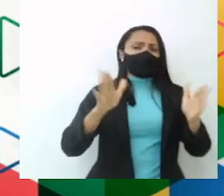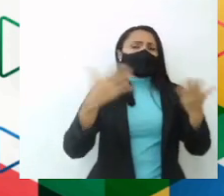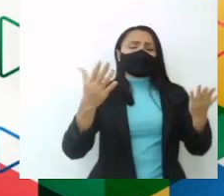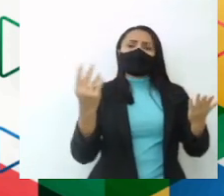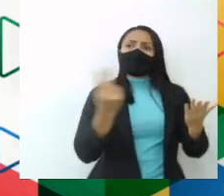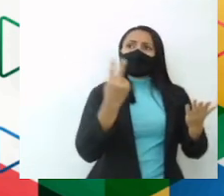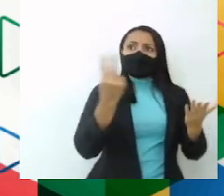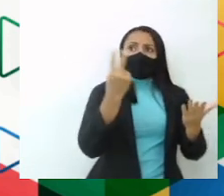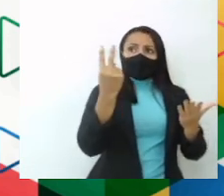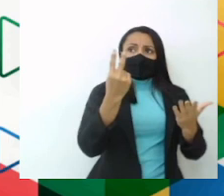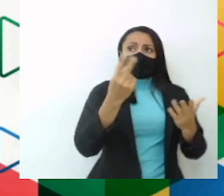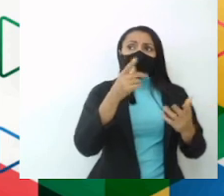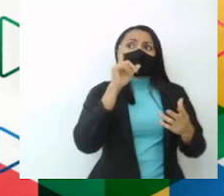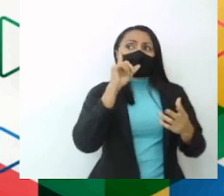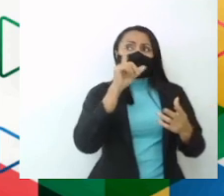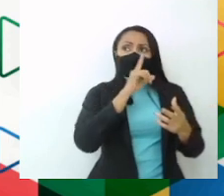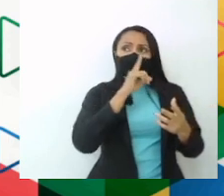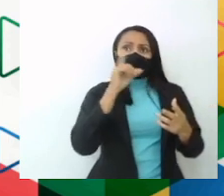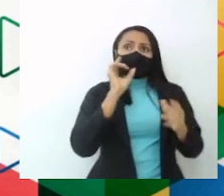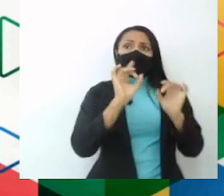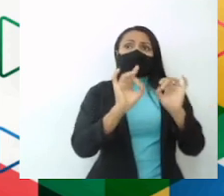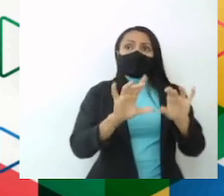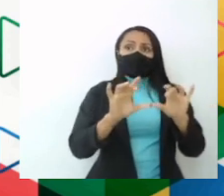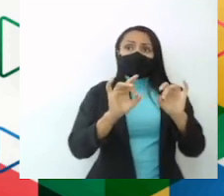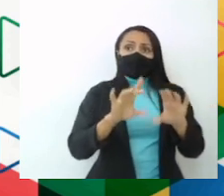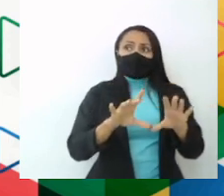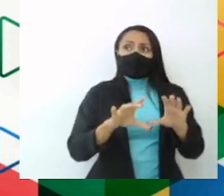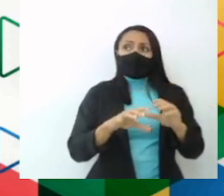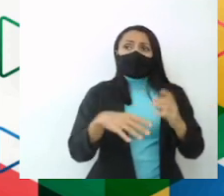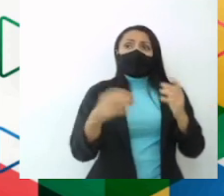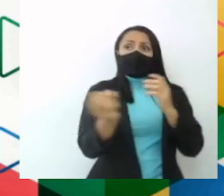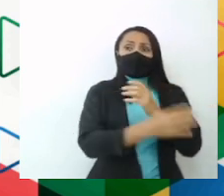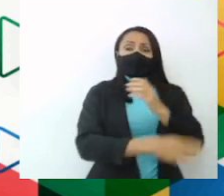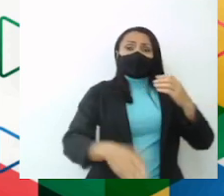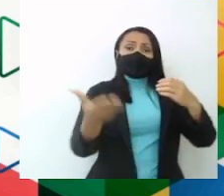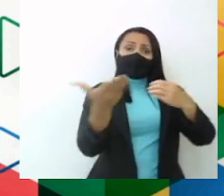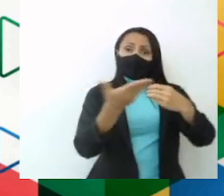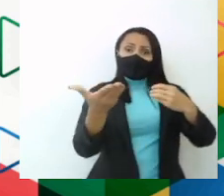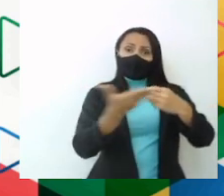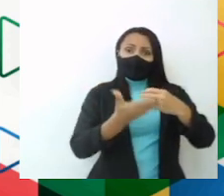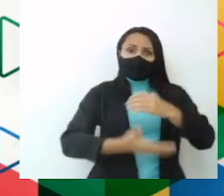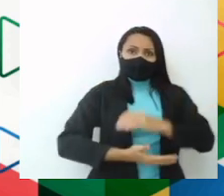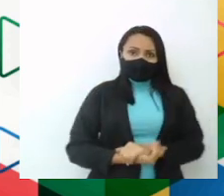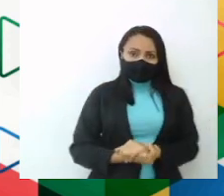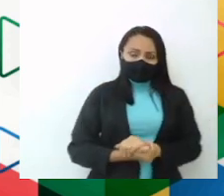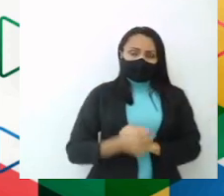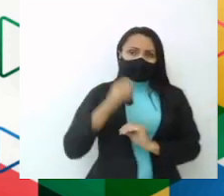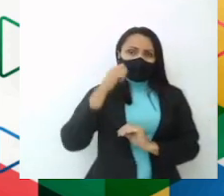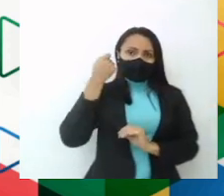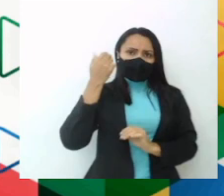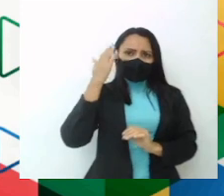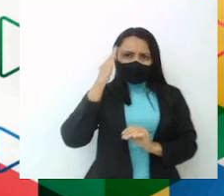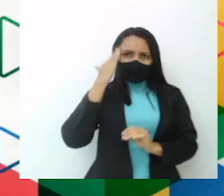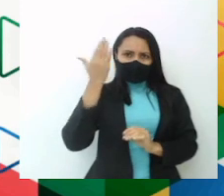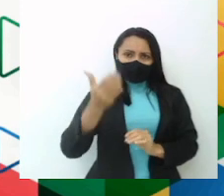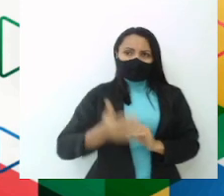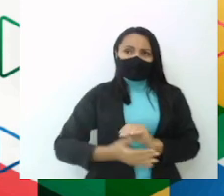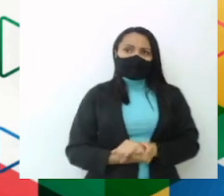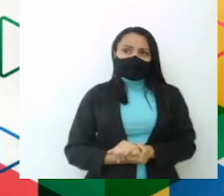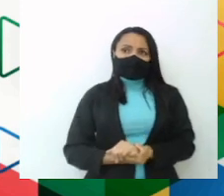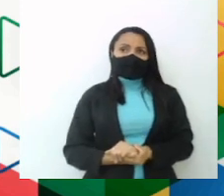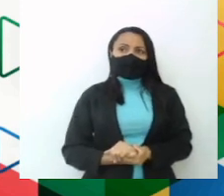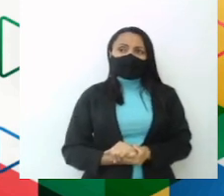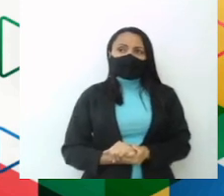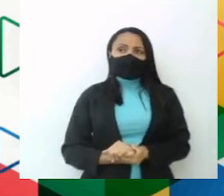valor essa lanchonete deve vender esse novo copo de suco? Compreenderam aí a situação?